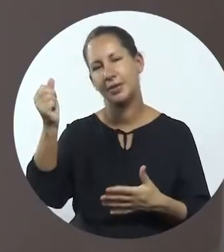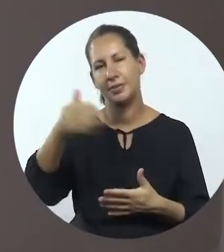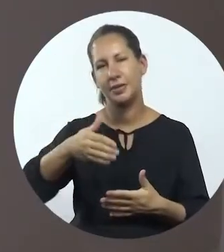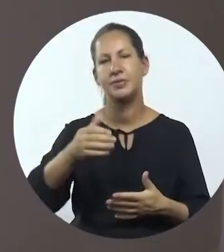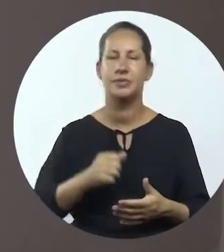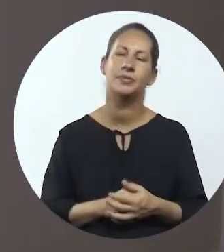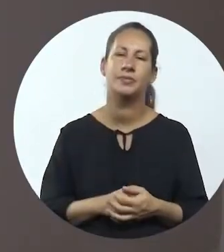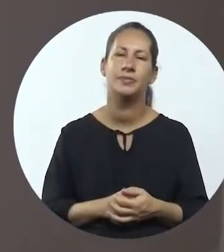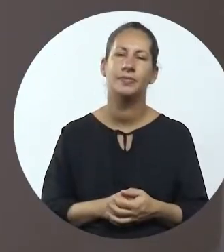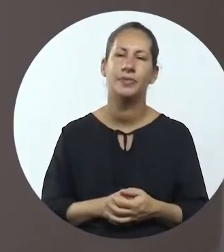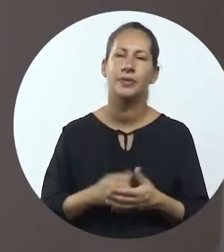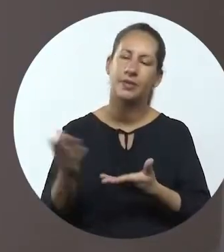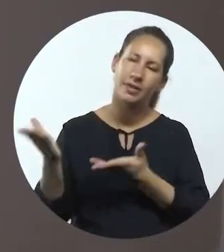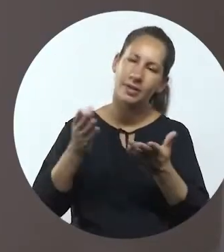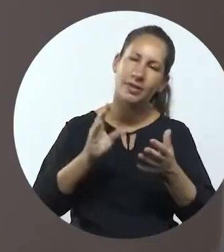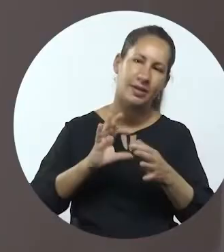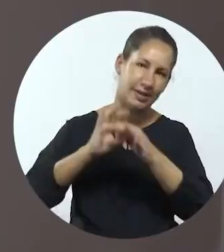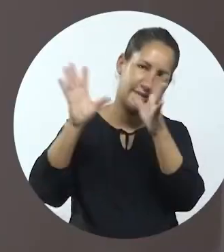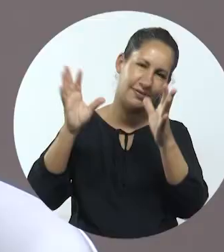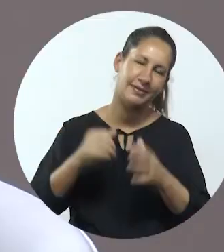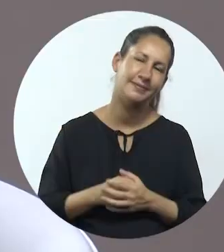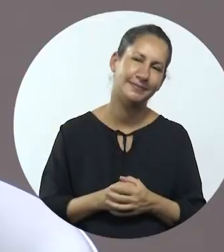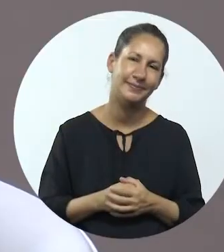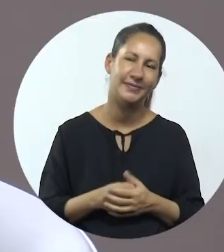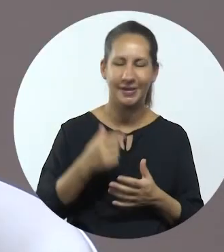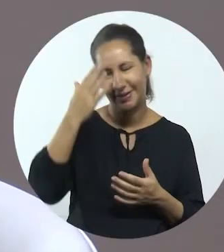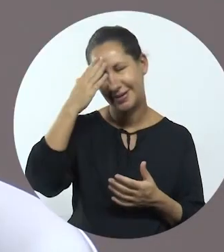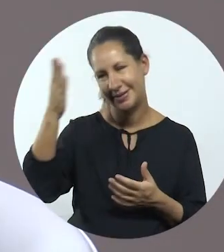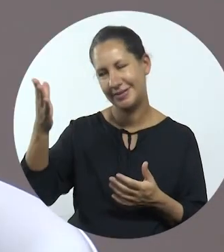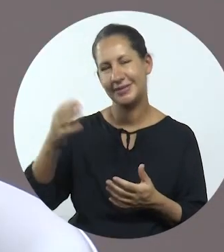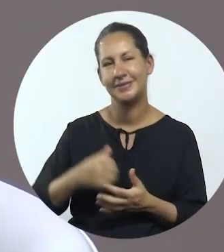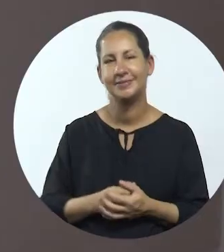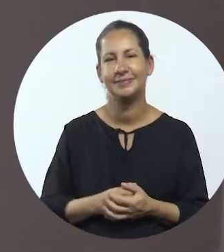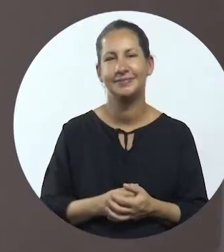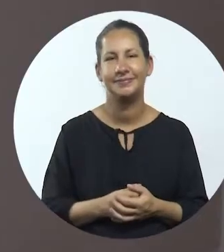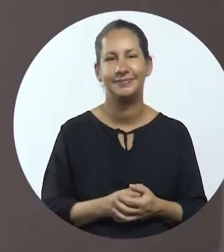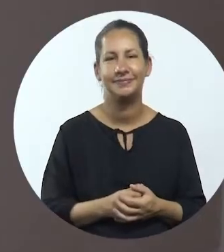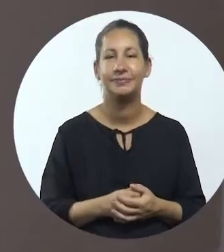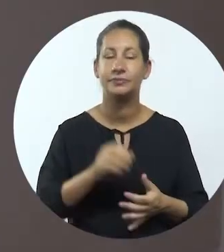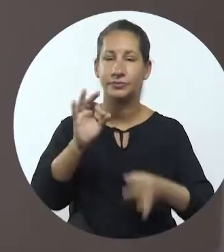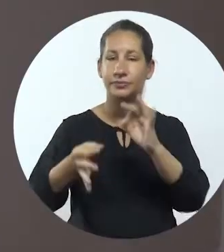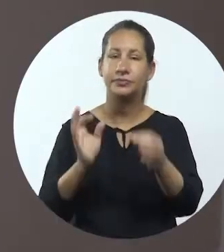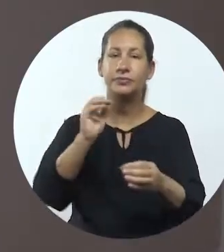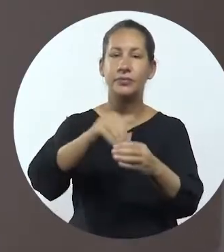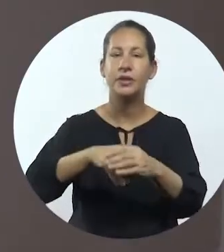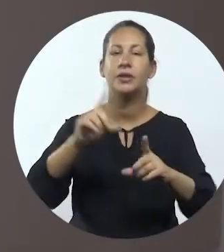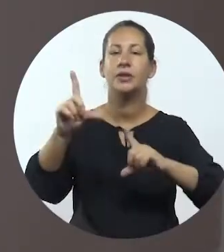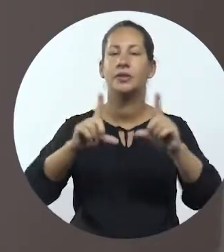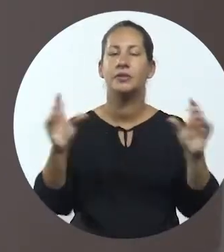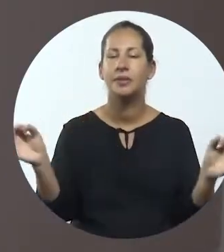aqui no programa. As portas estão sempre abertas. Eu que agradeço, sempre por isso. E o Justiça